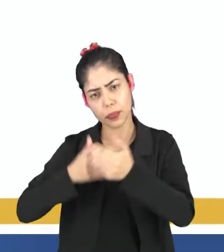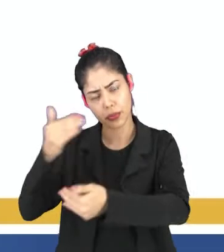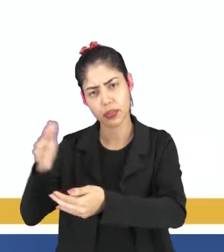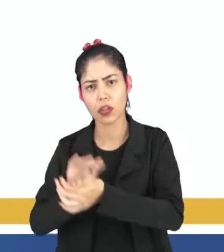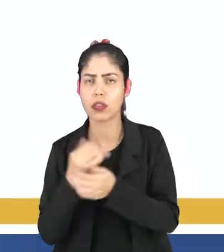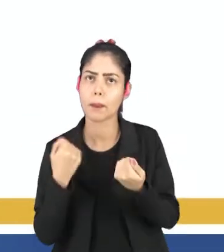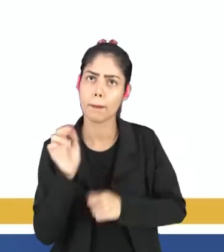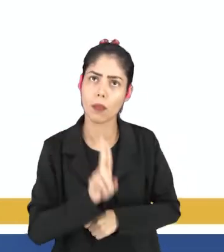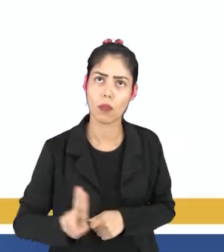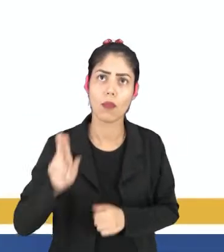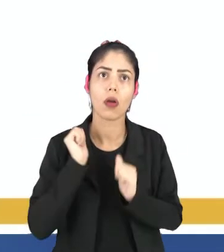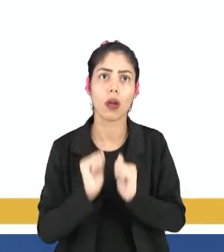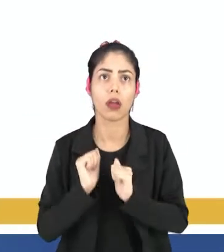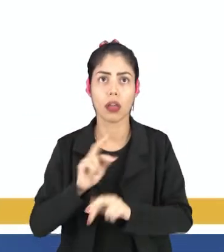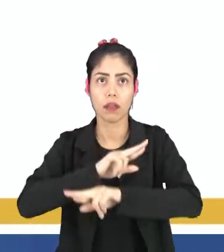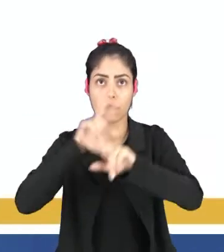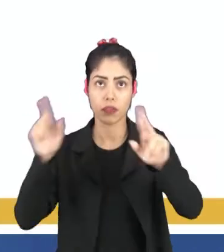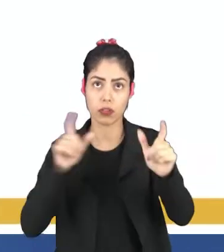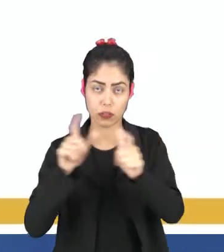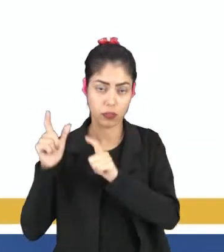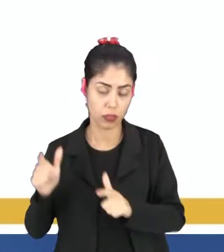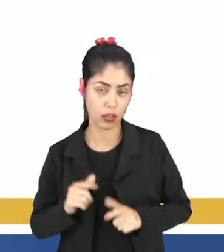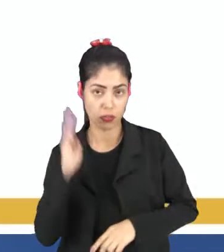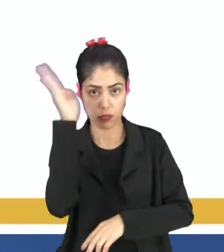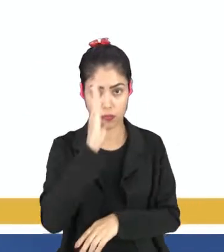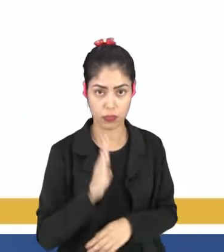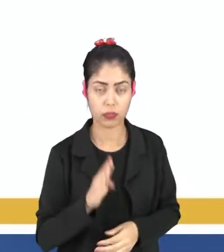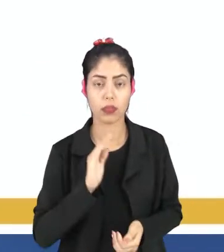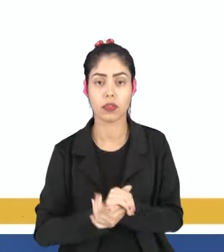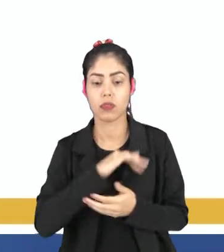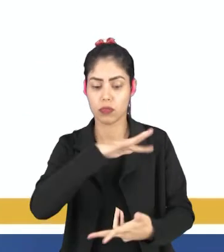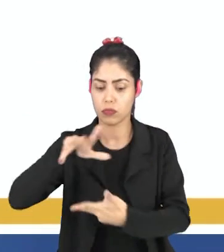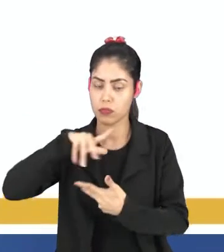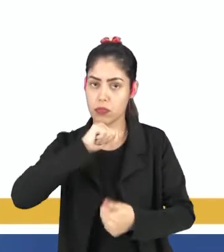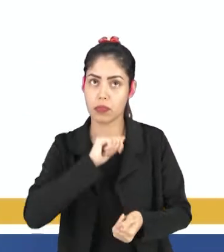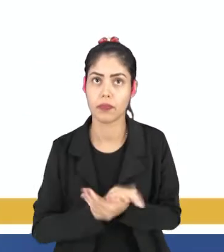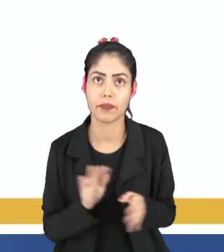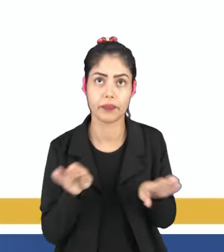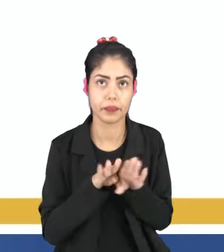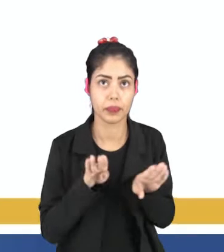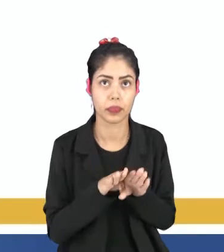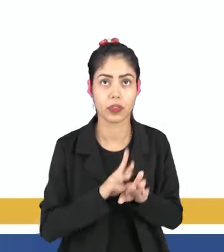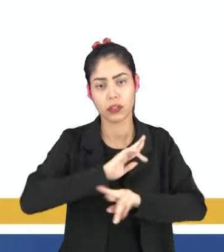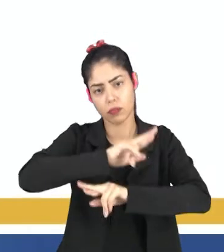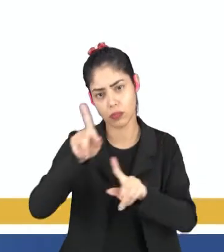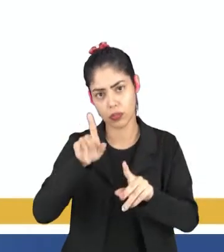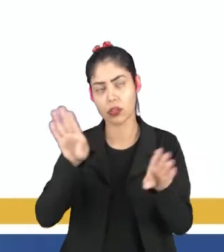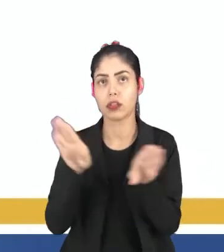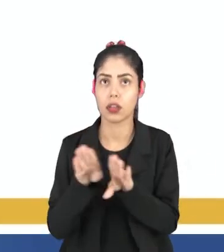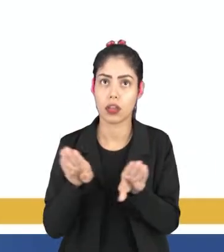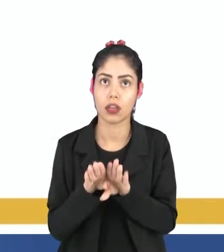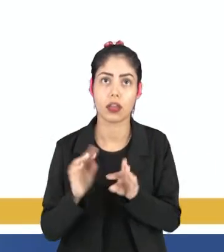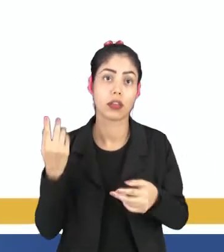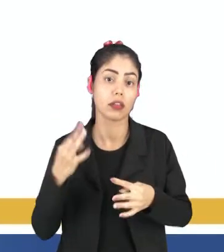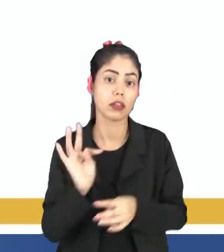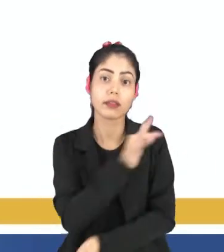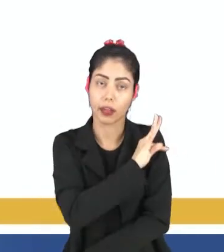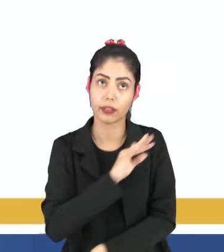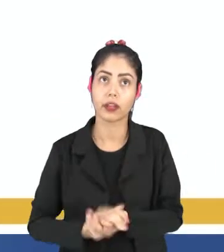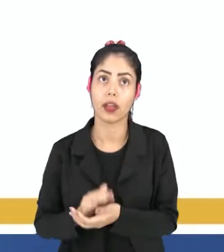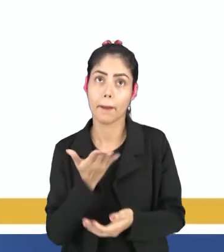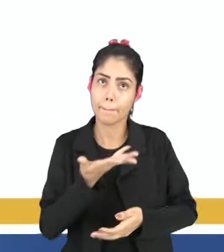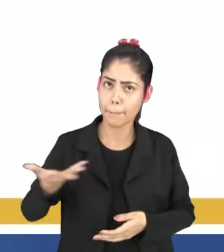defumação que podem ser encontrados em diferentes regiões do Brasil e do mundo, sendo elaborado com diferentes equipamentos e adoção de diferentes técnicas.